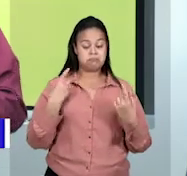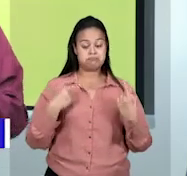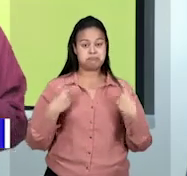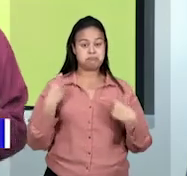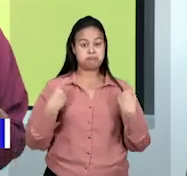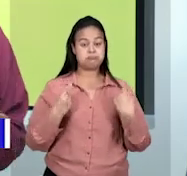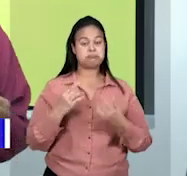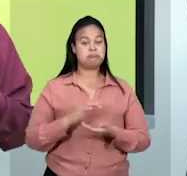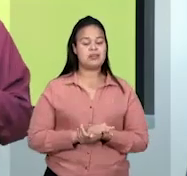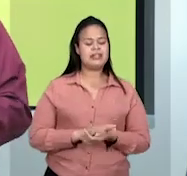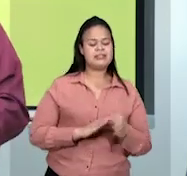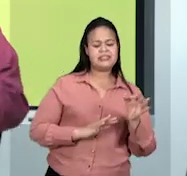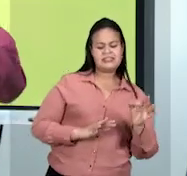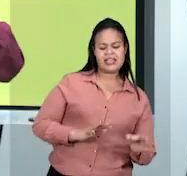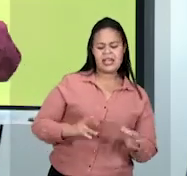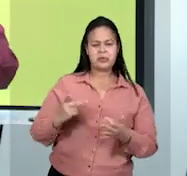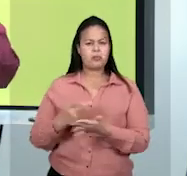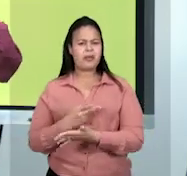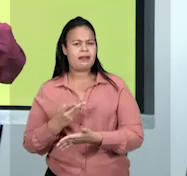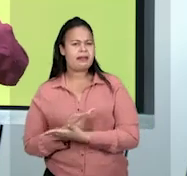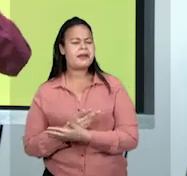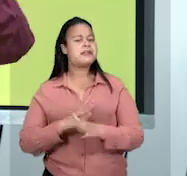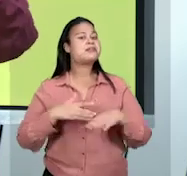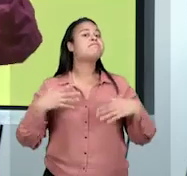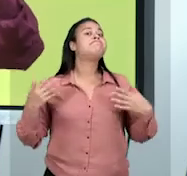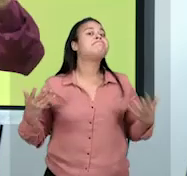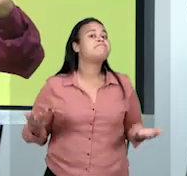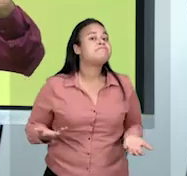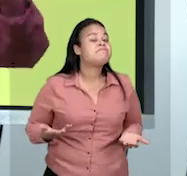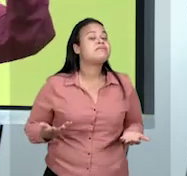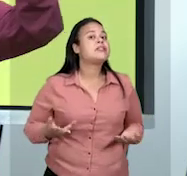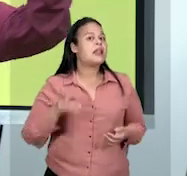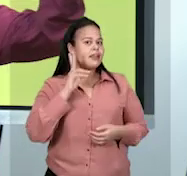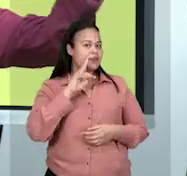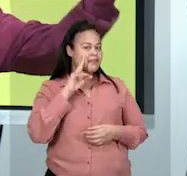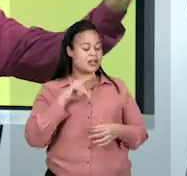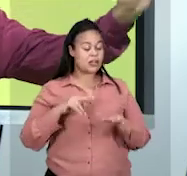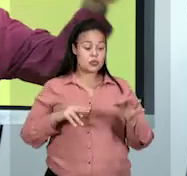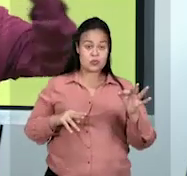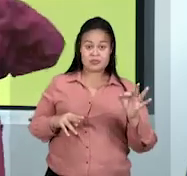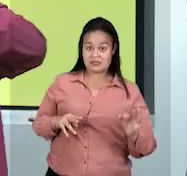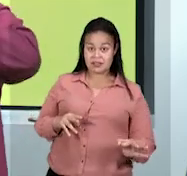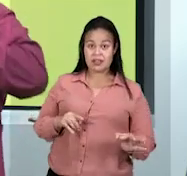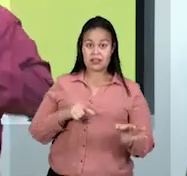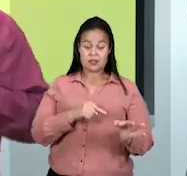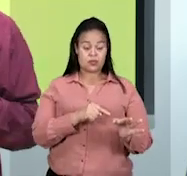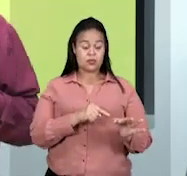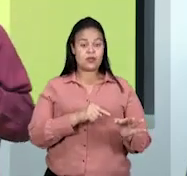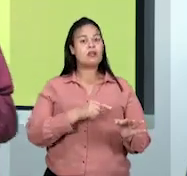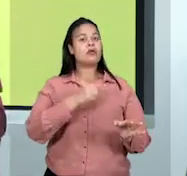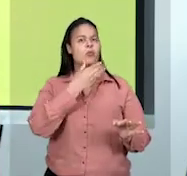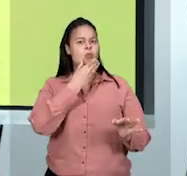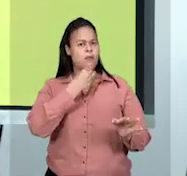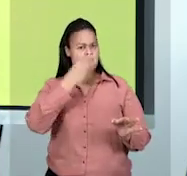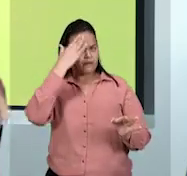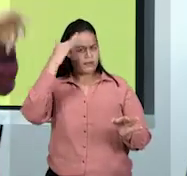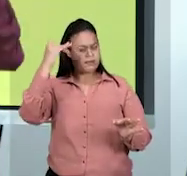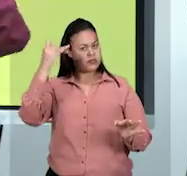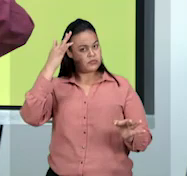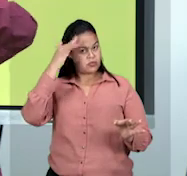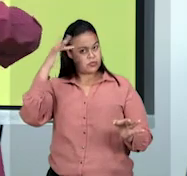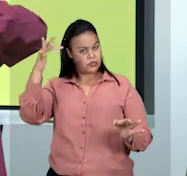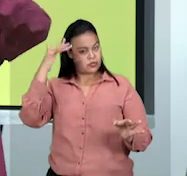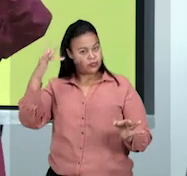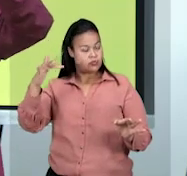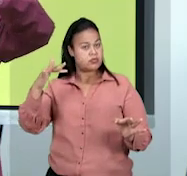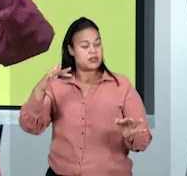sobre o que é certo ou não, lembrando que o certo, e aí nós vamos ter aí Sartre, que vai falar muito bem,